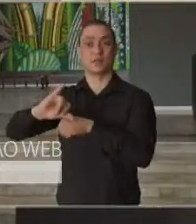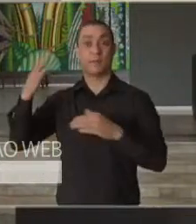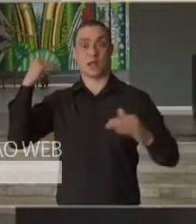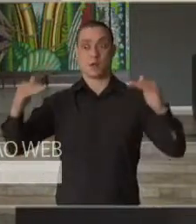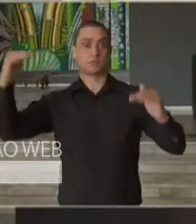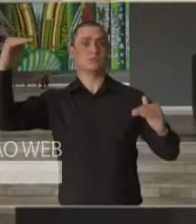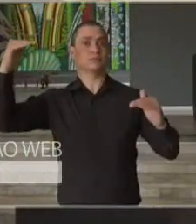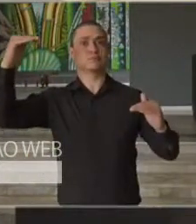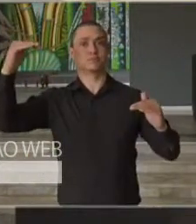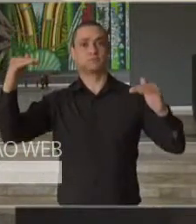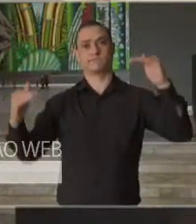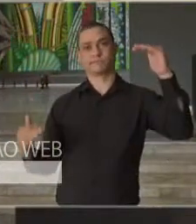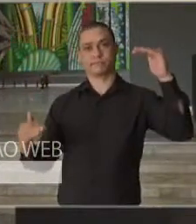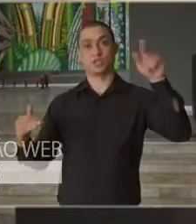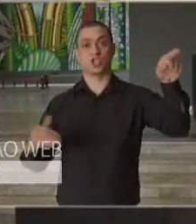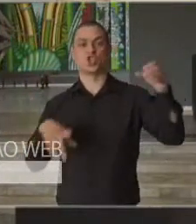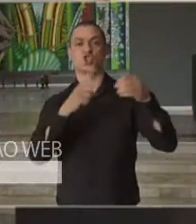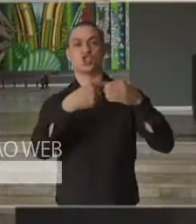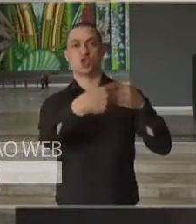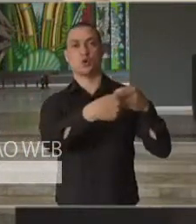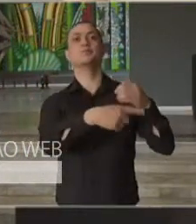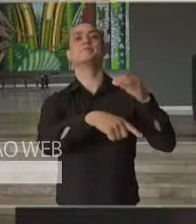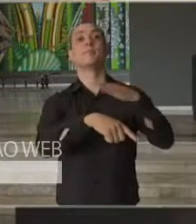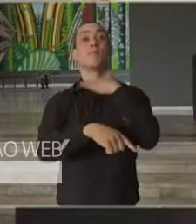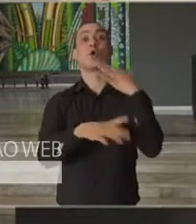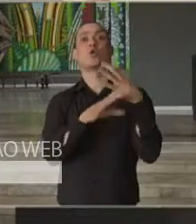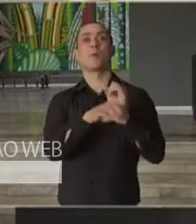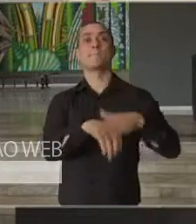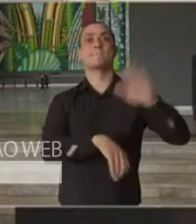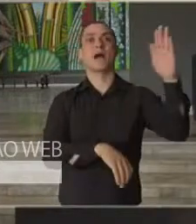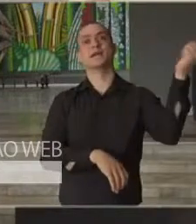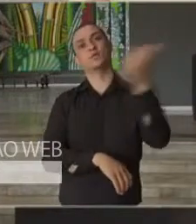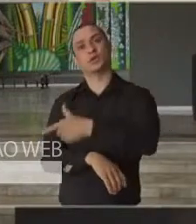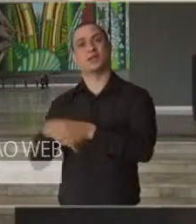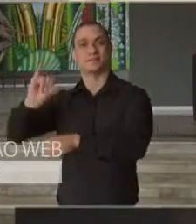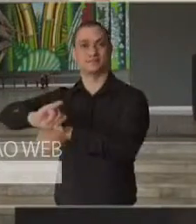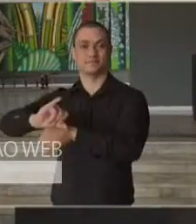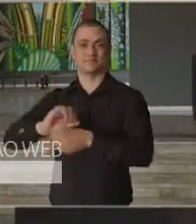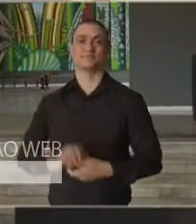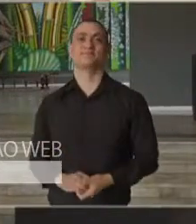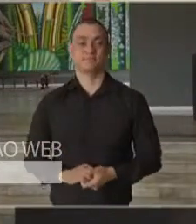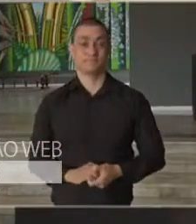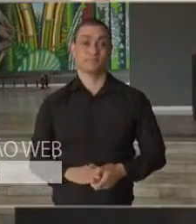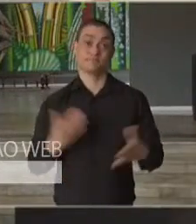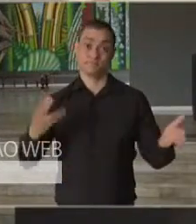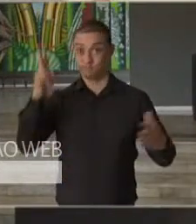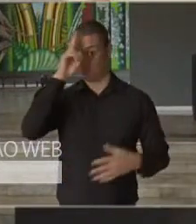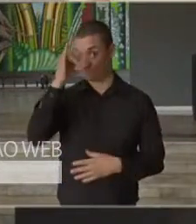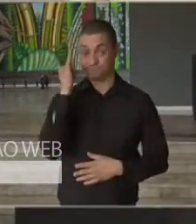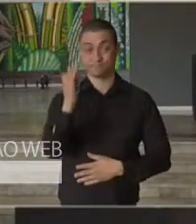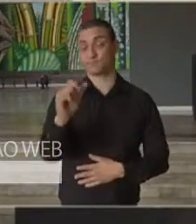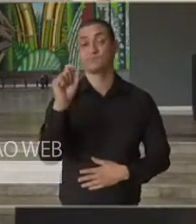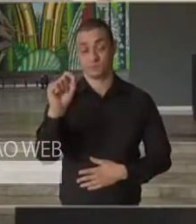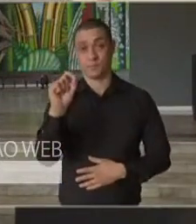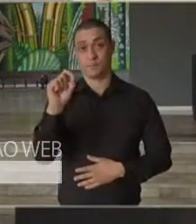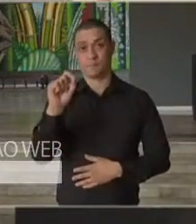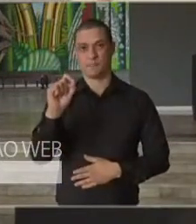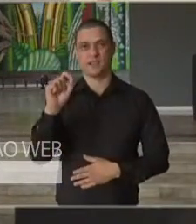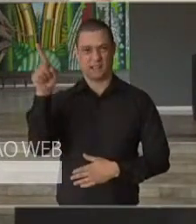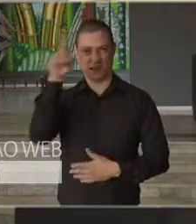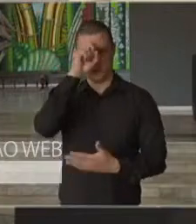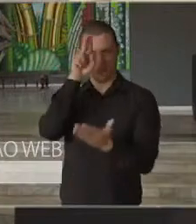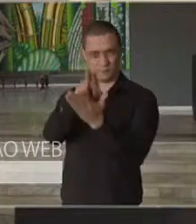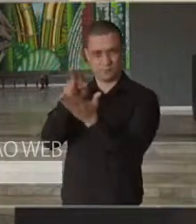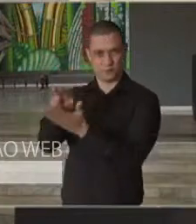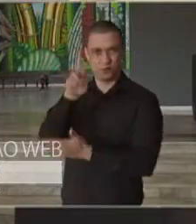essa pirâmide e o interior passando a capital ao longo dessa pandemia. Ressaltando aqui, a ocupação dos leitos de